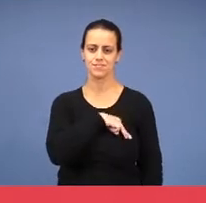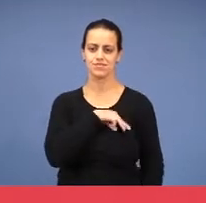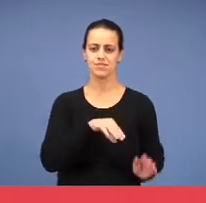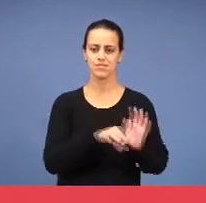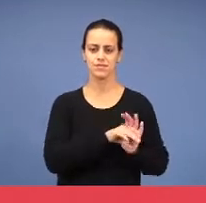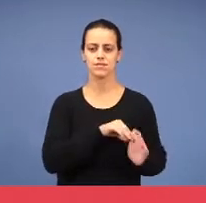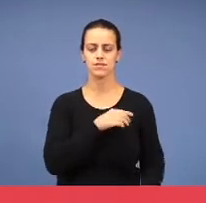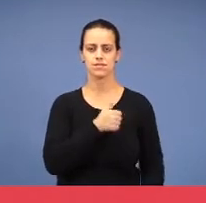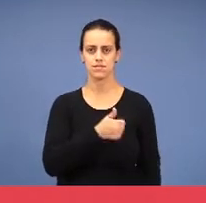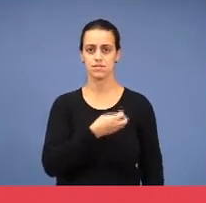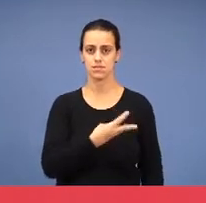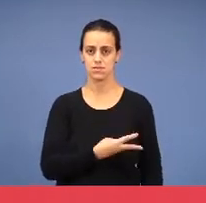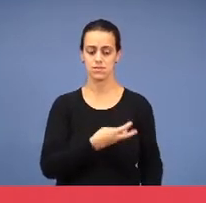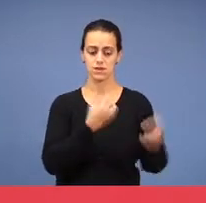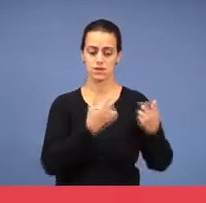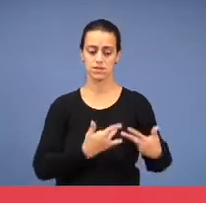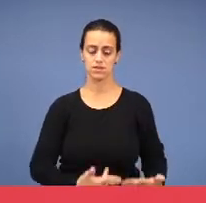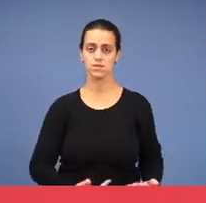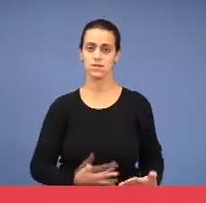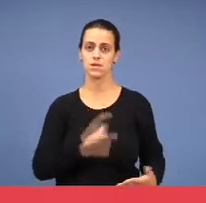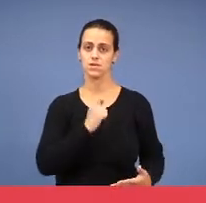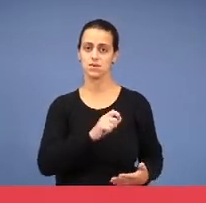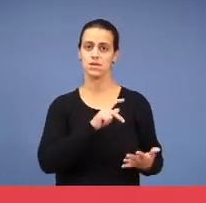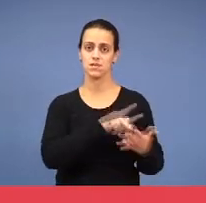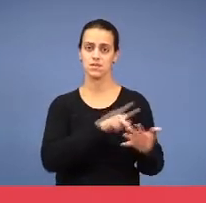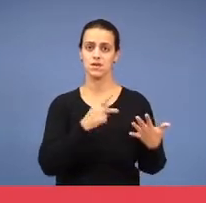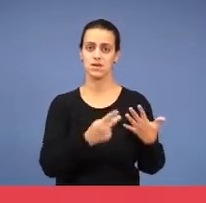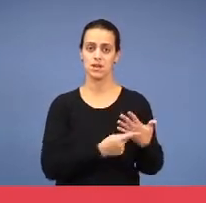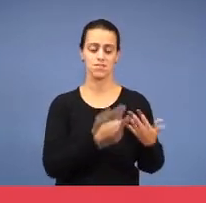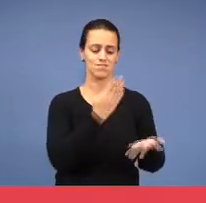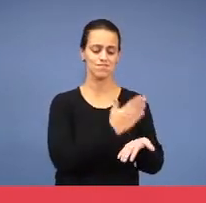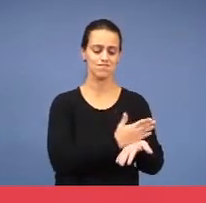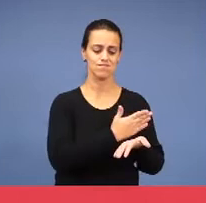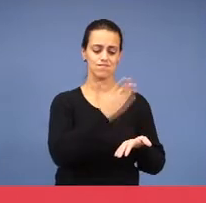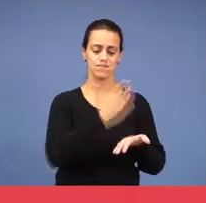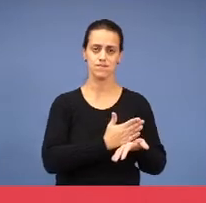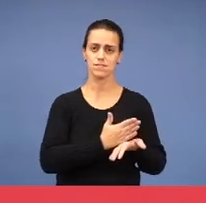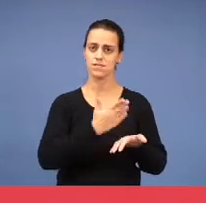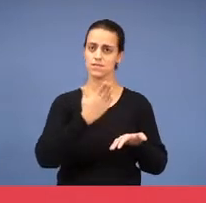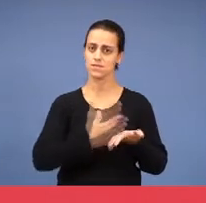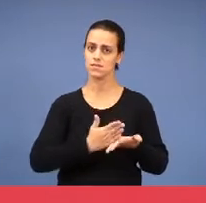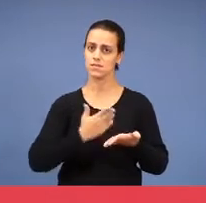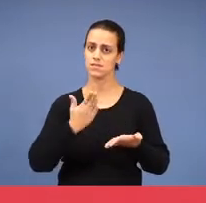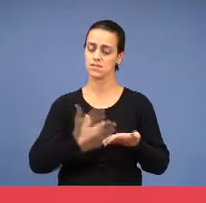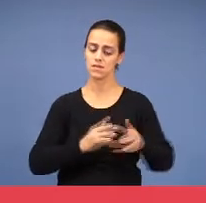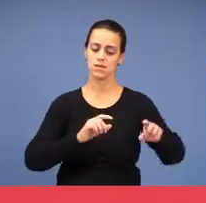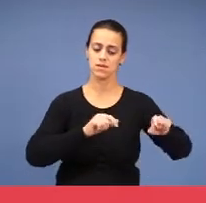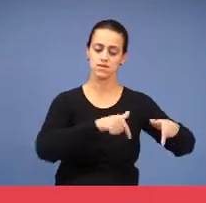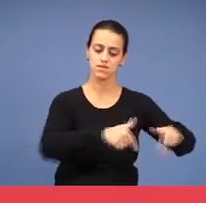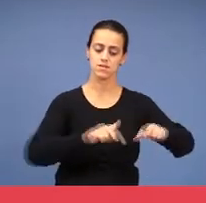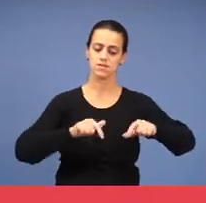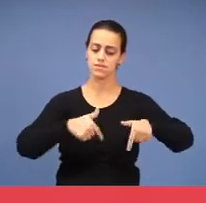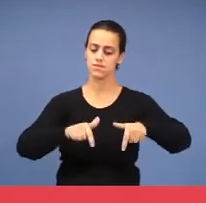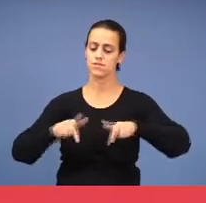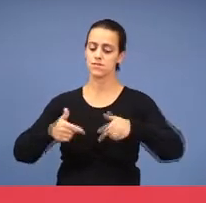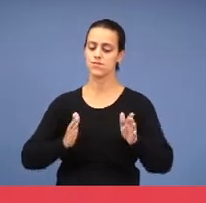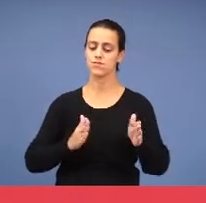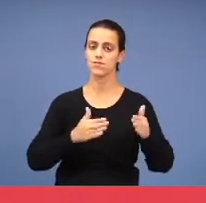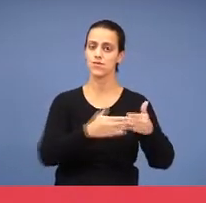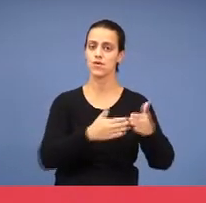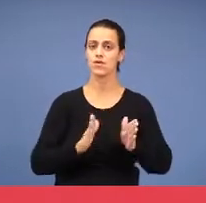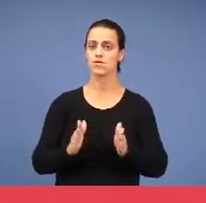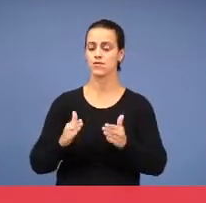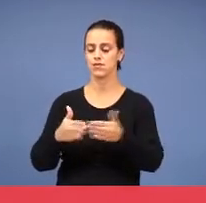reino. Então, em cada período, há uma operação do Espírito Santo no livro do